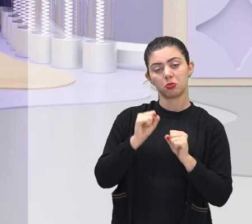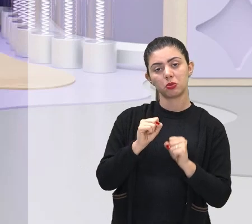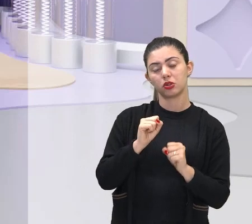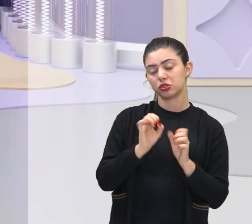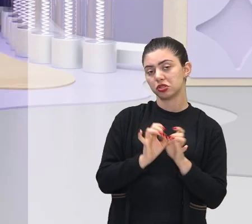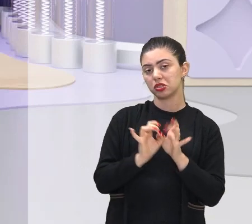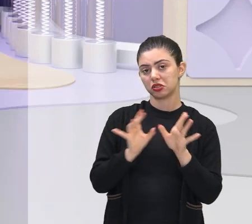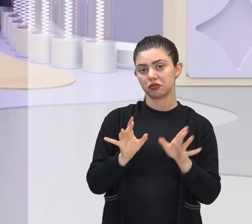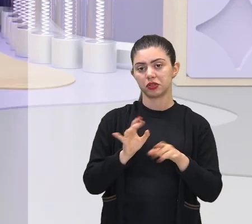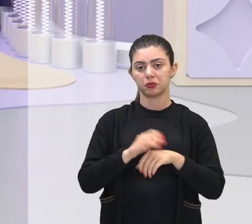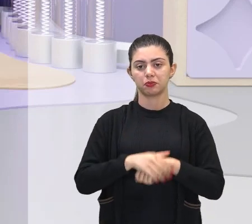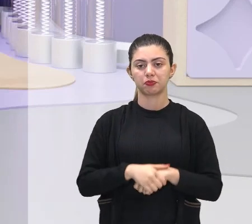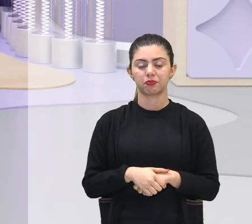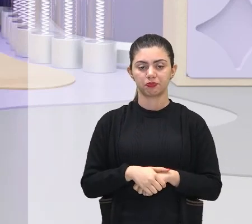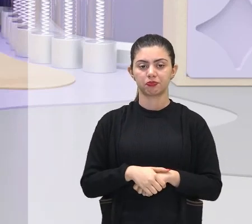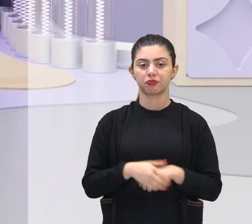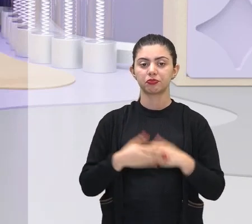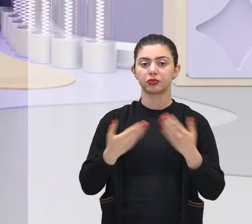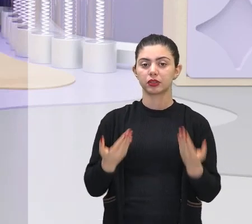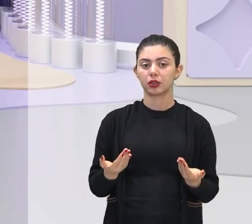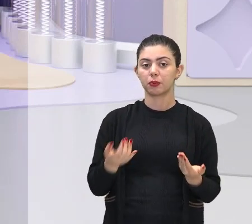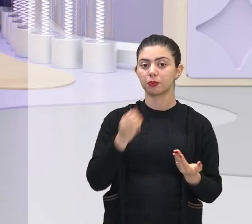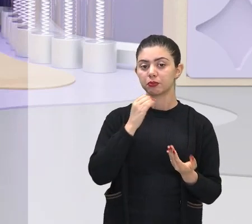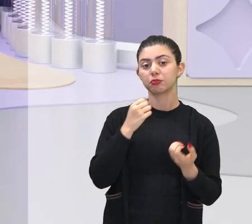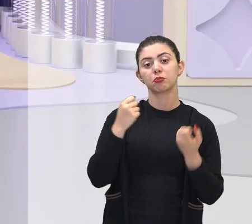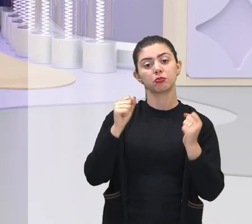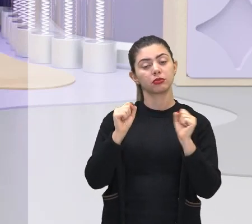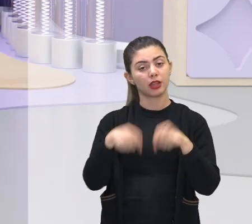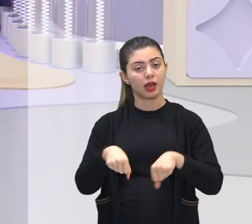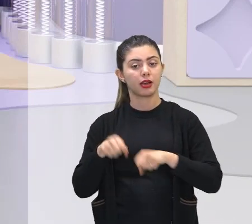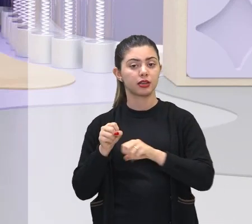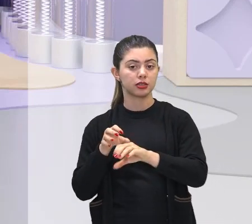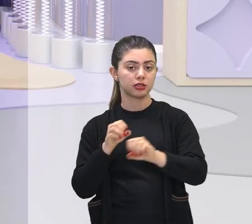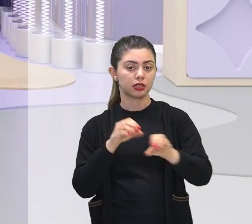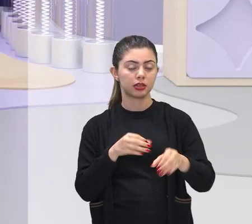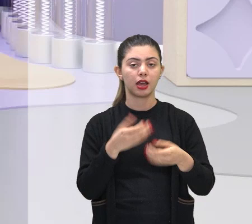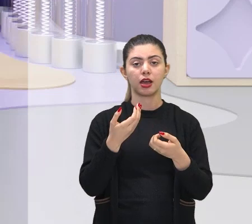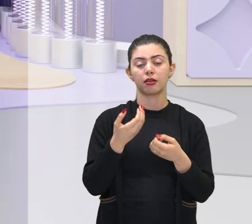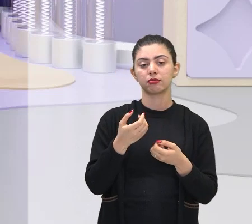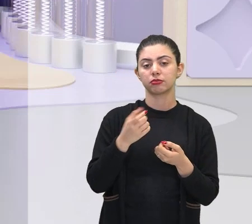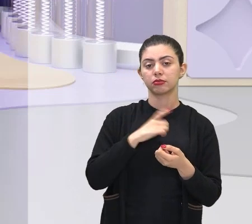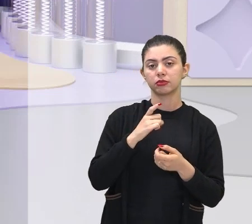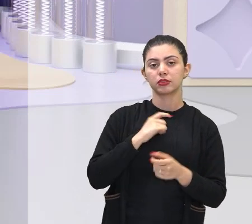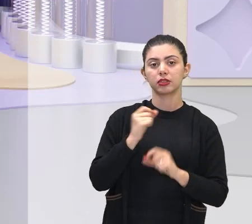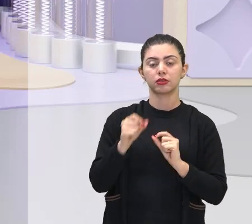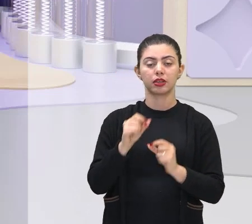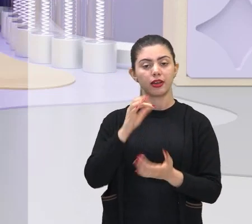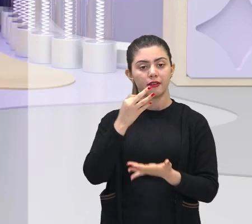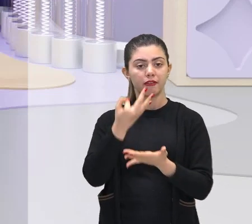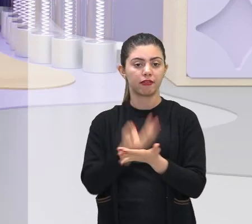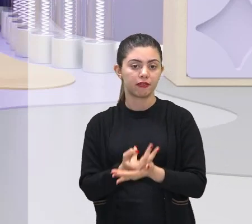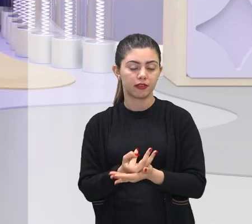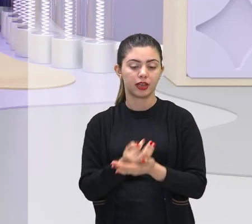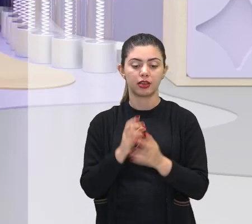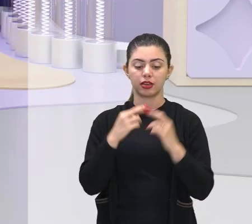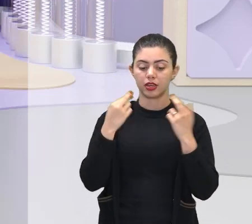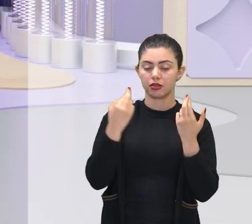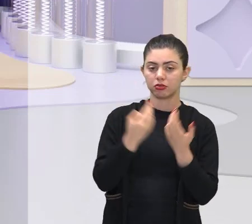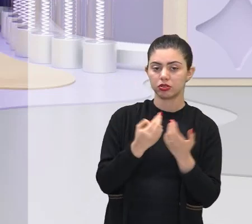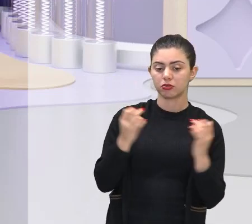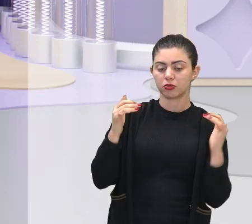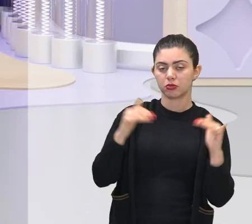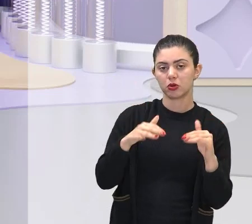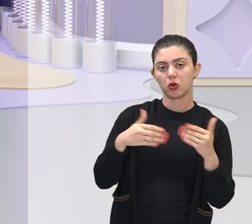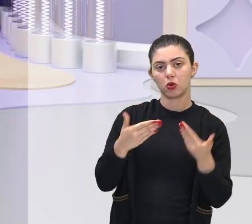crença pelo ensino, pela prática, pelo culto em público ou